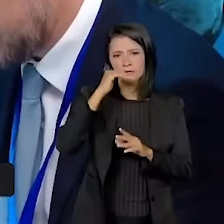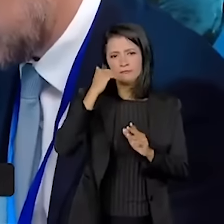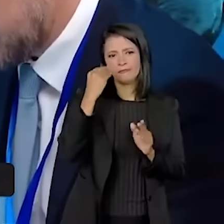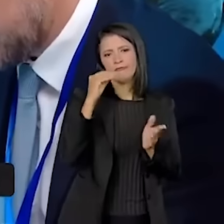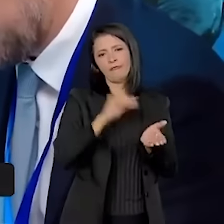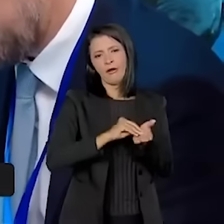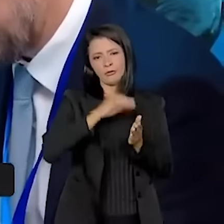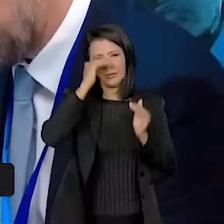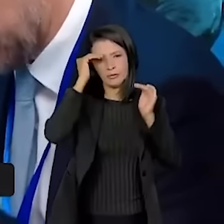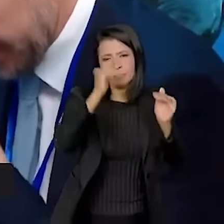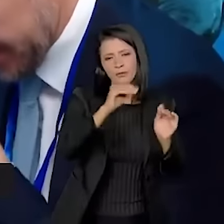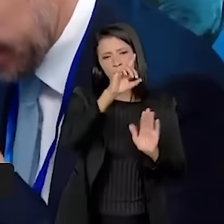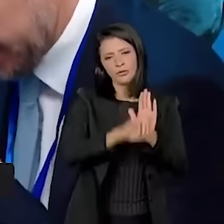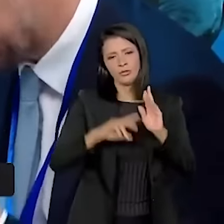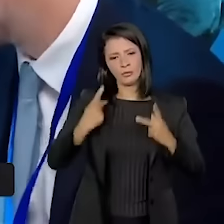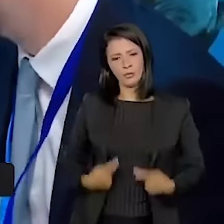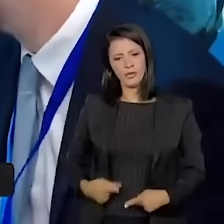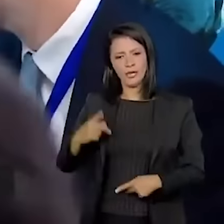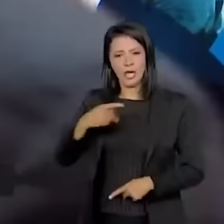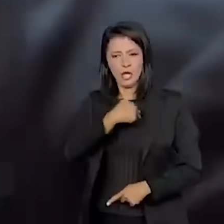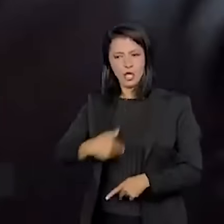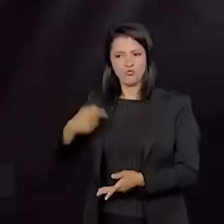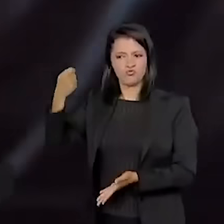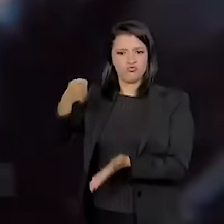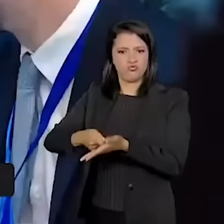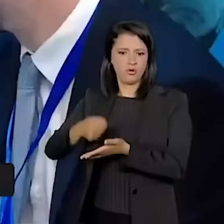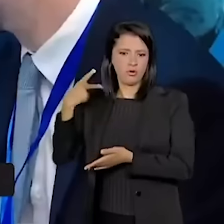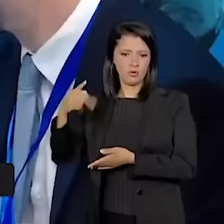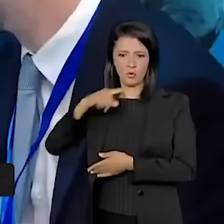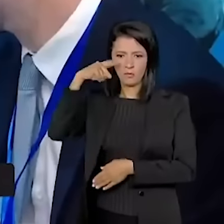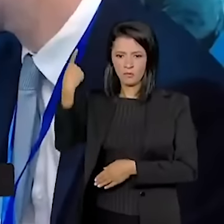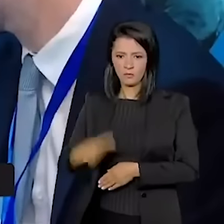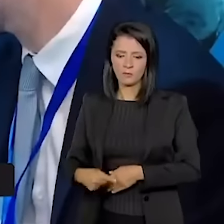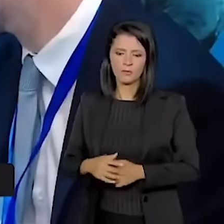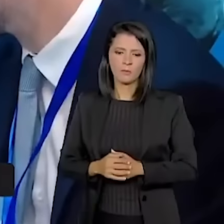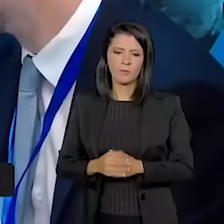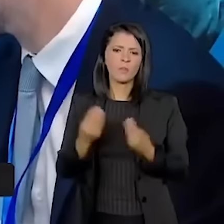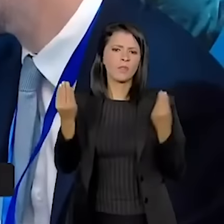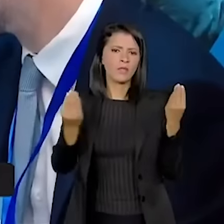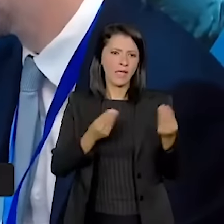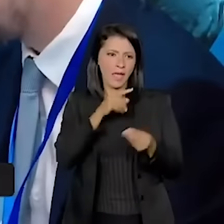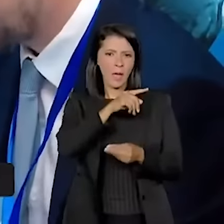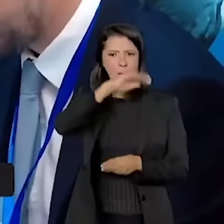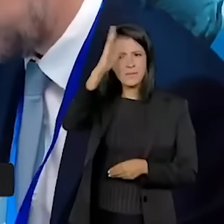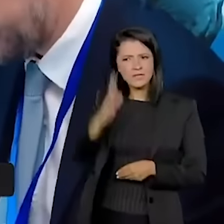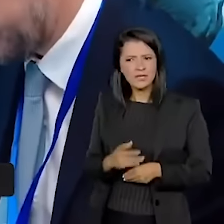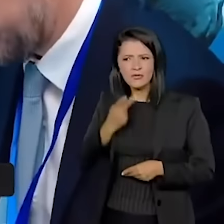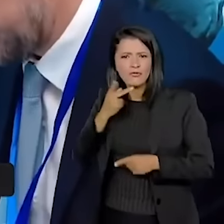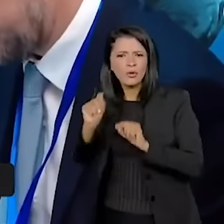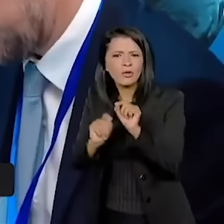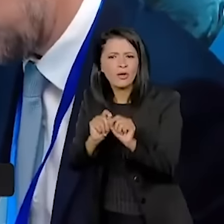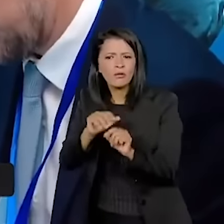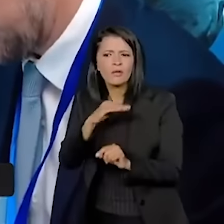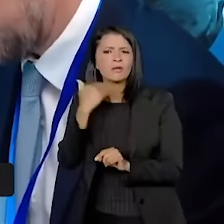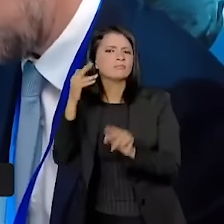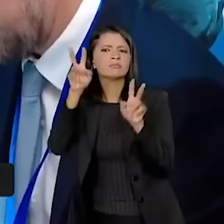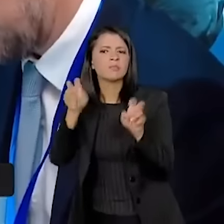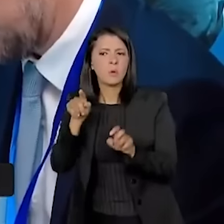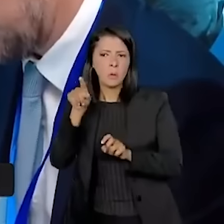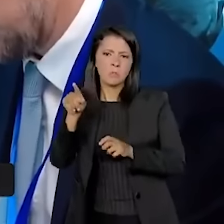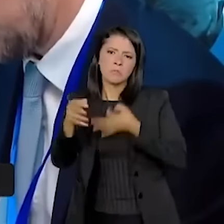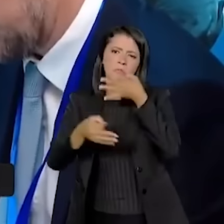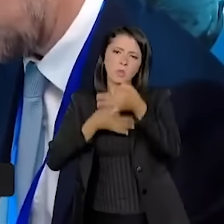humanos e autoritarismo do governo do presidente Putin. Eu queria saber por que o governo brasileiro não se manifestou sobre essa morte até agora e se o